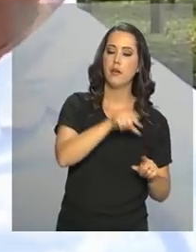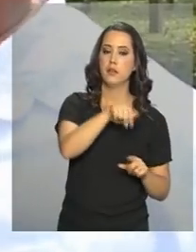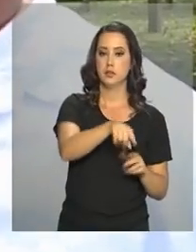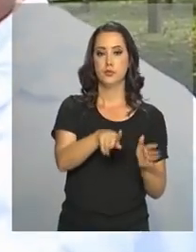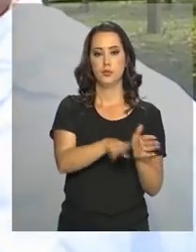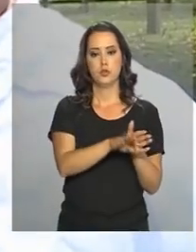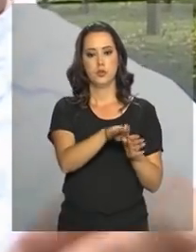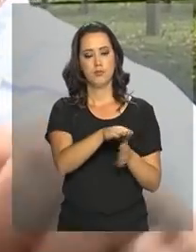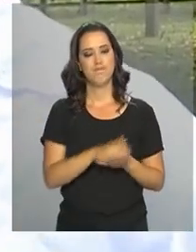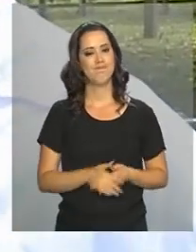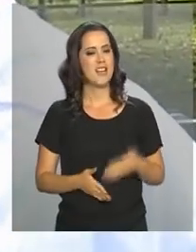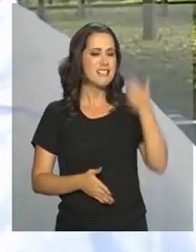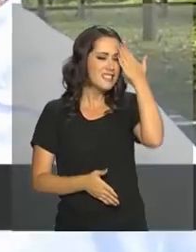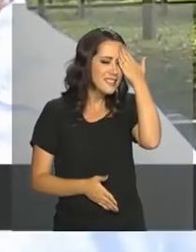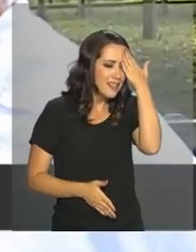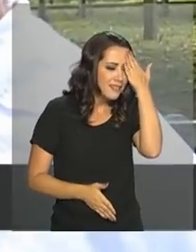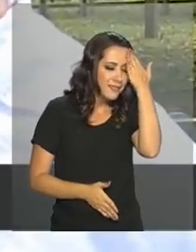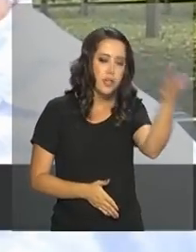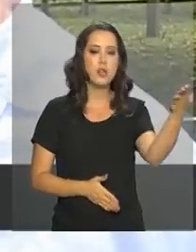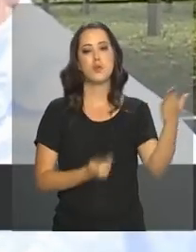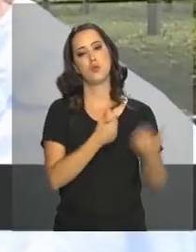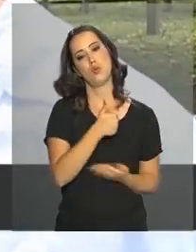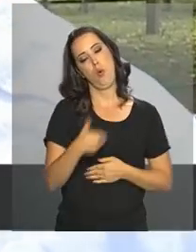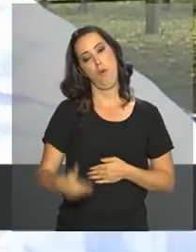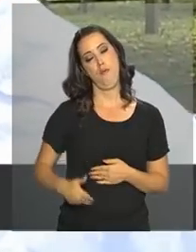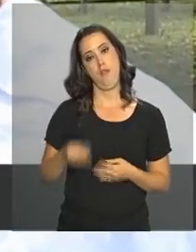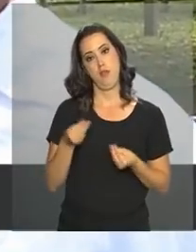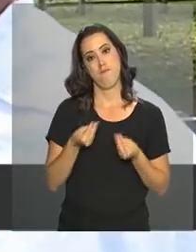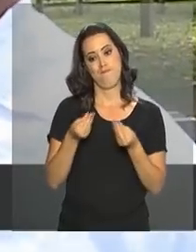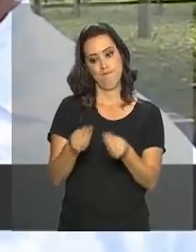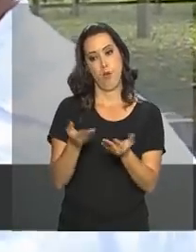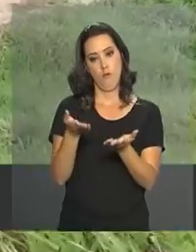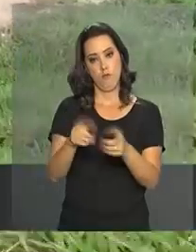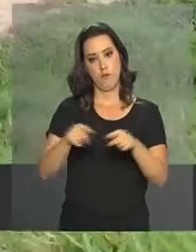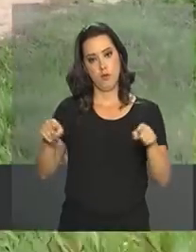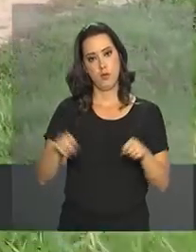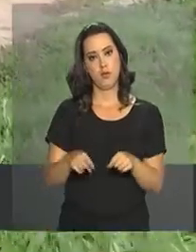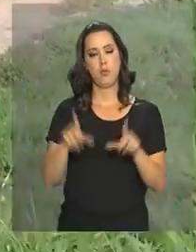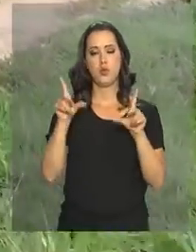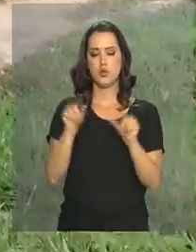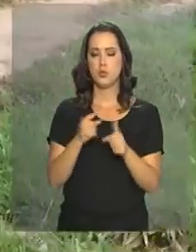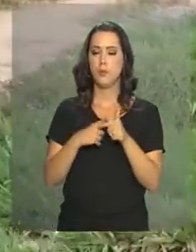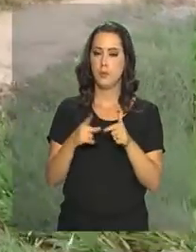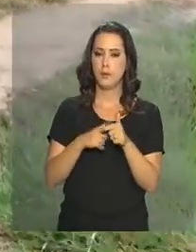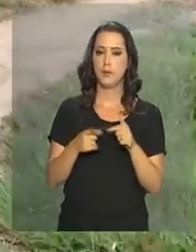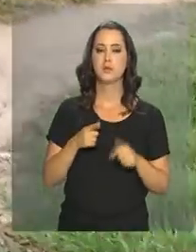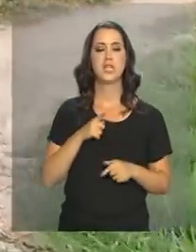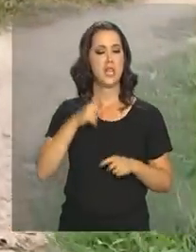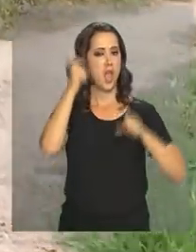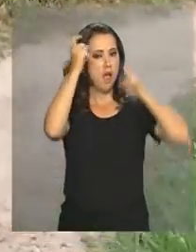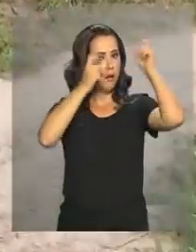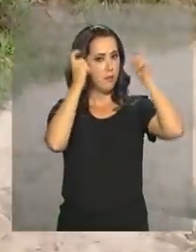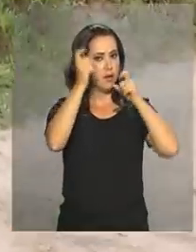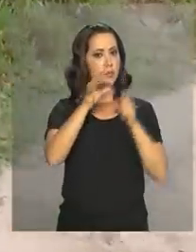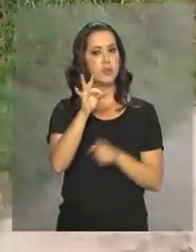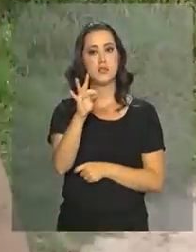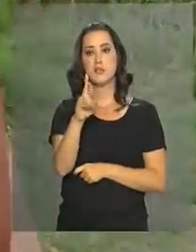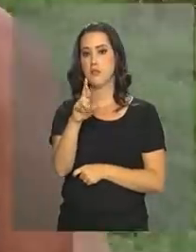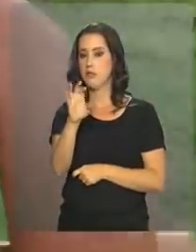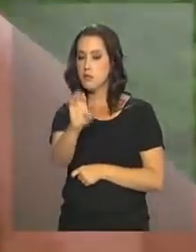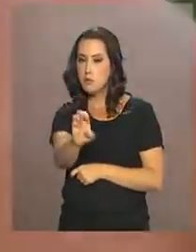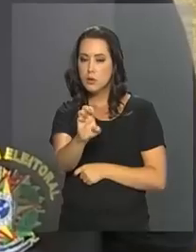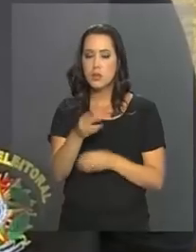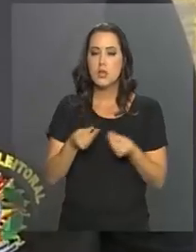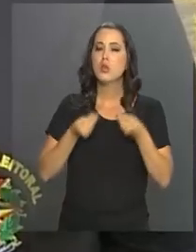agradeço muito o governo investir isso aqui, porque diminui muito o sacrifício da comunidade, né? Tem essa preocupação do TRE